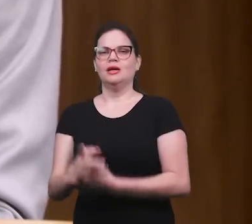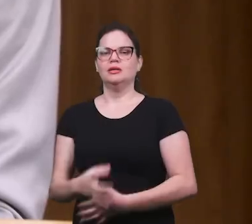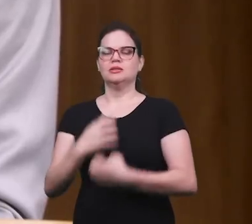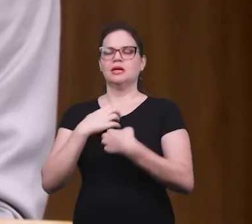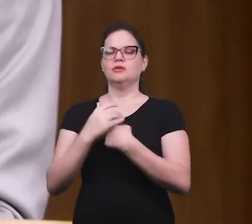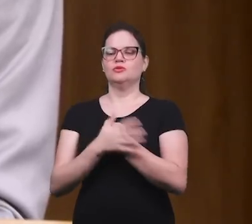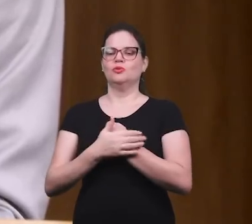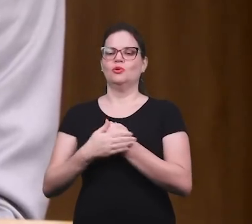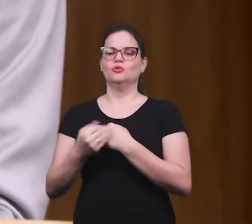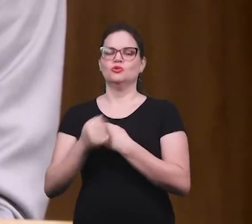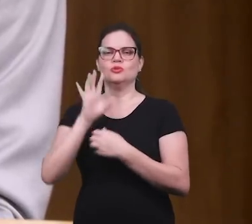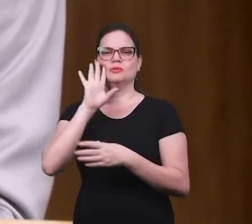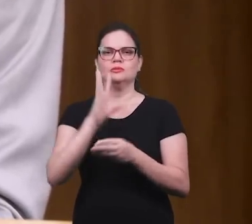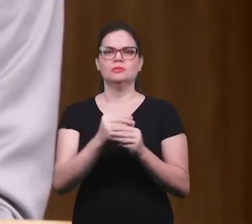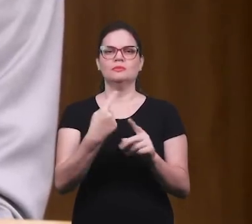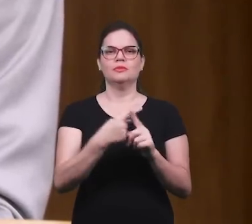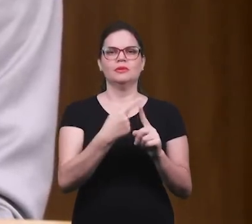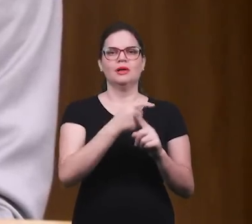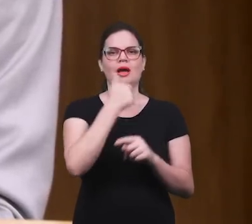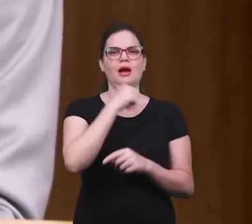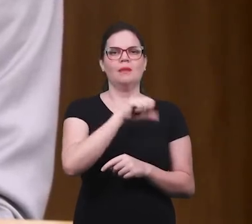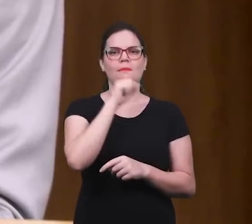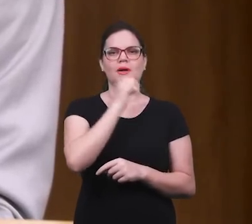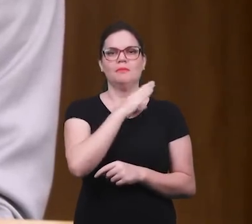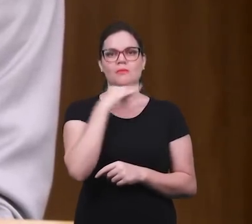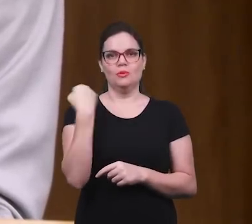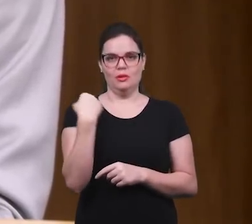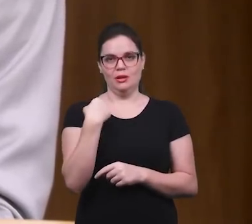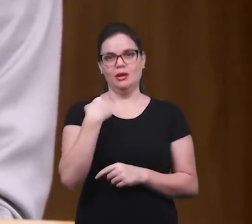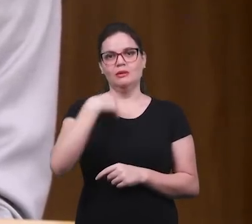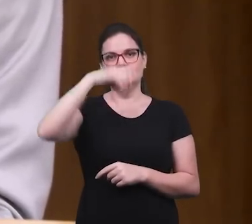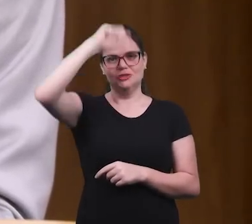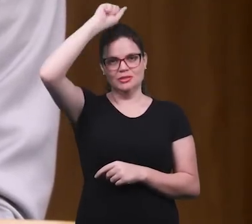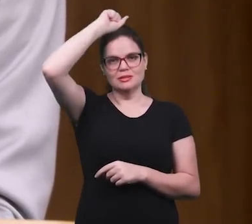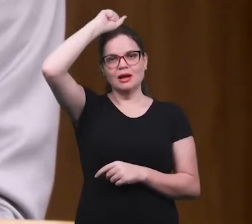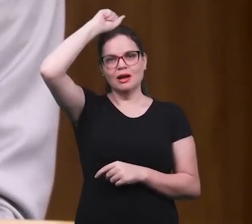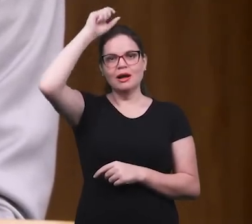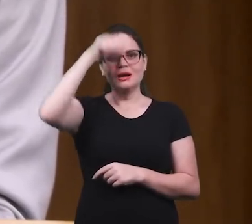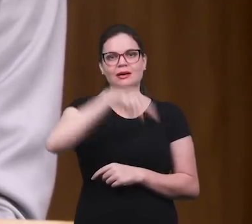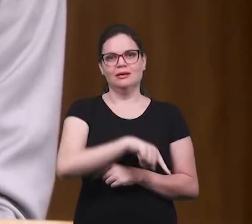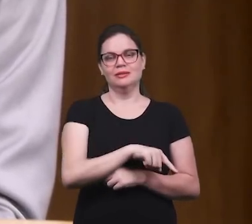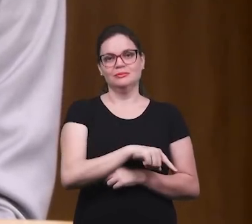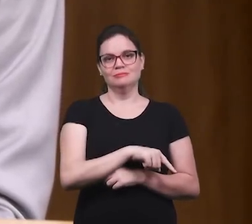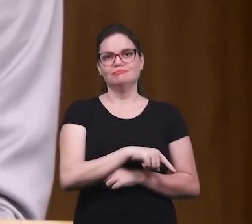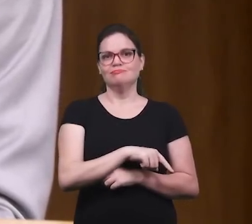ele foi consolado da dor. Então o casamento trouxe cura,